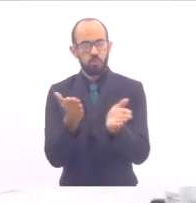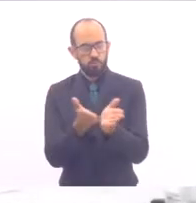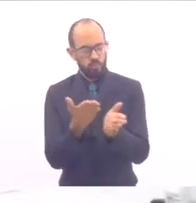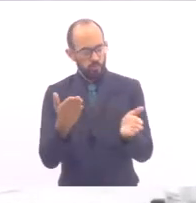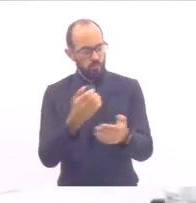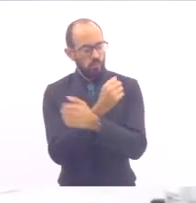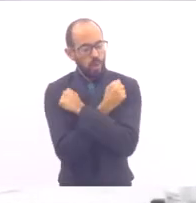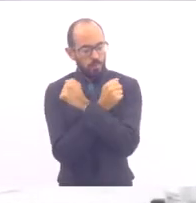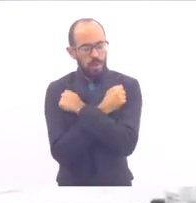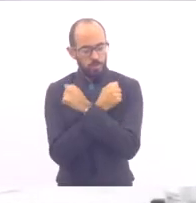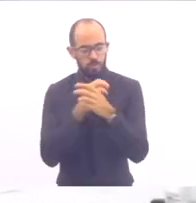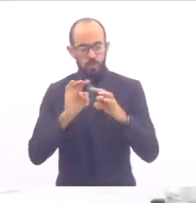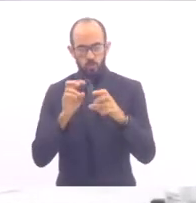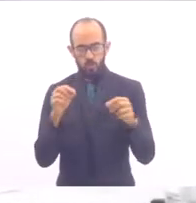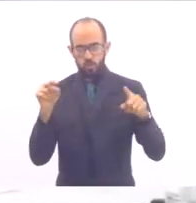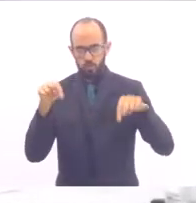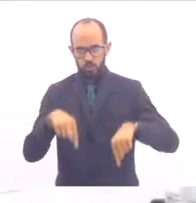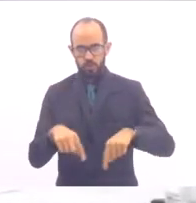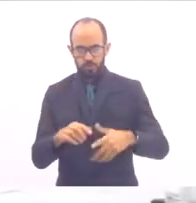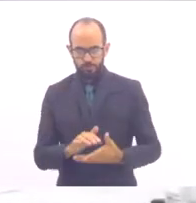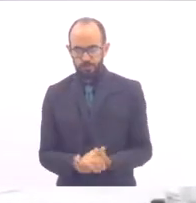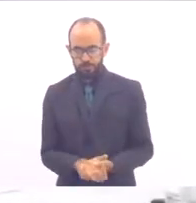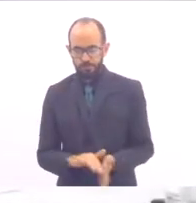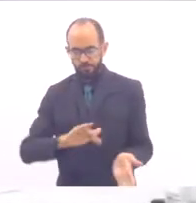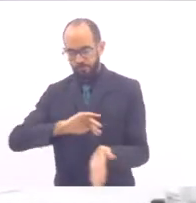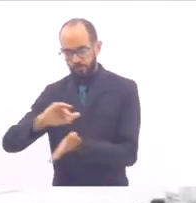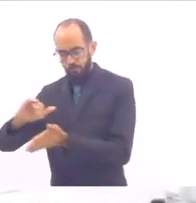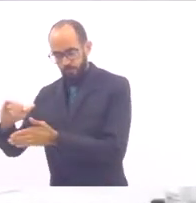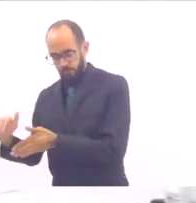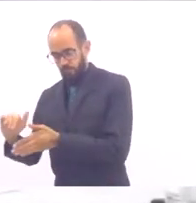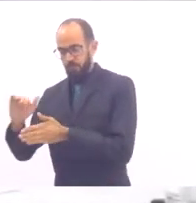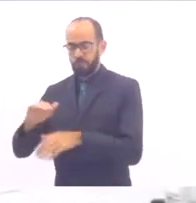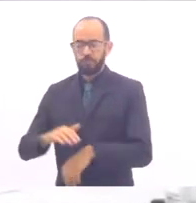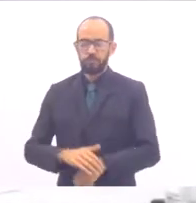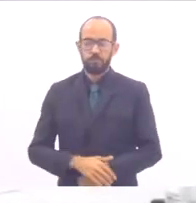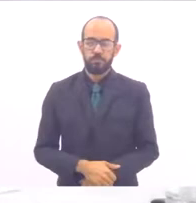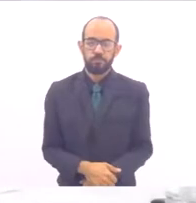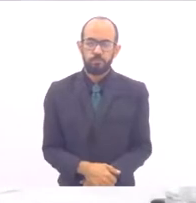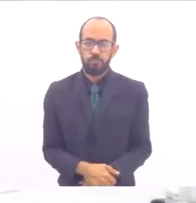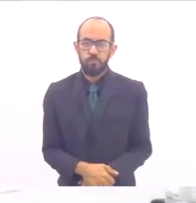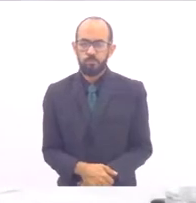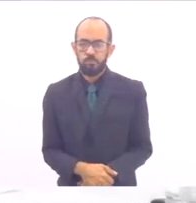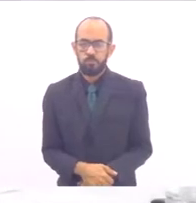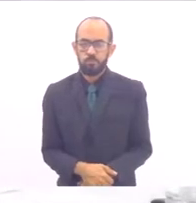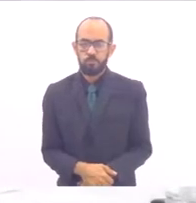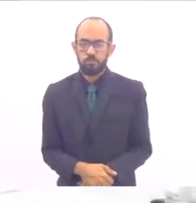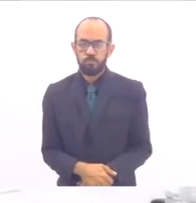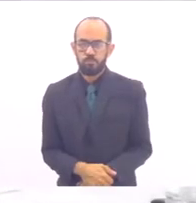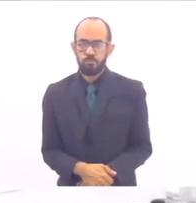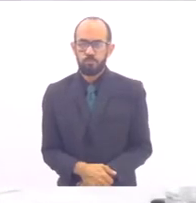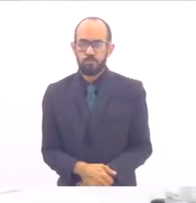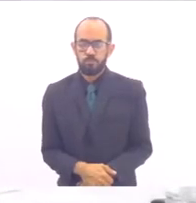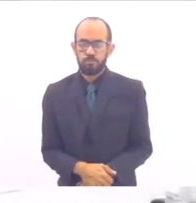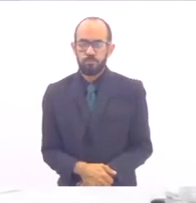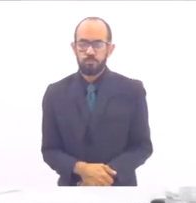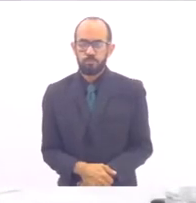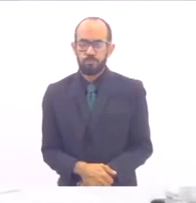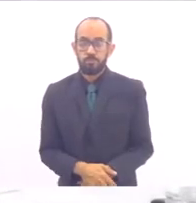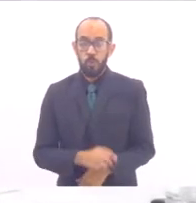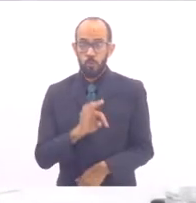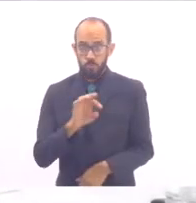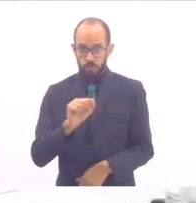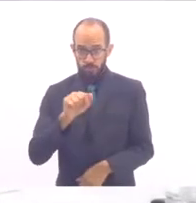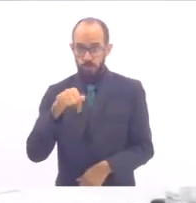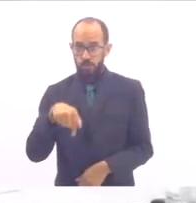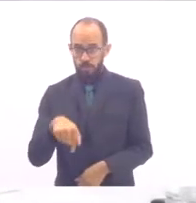todos aqui. E Então, um dos pontos do TAC da